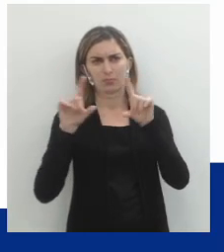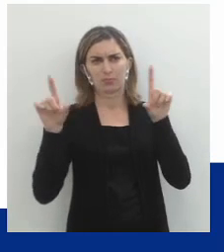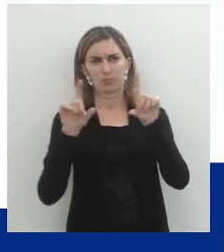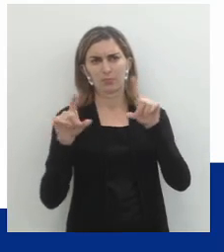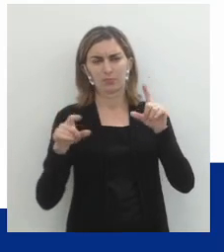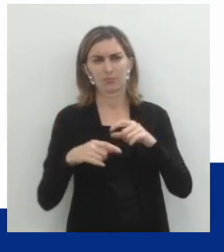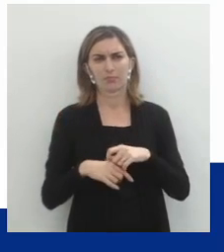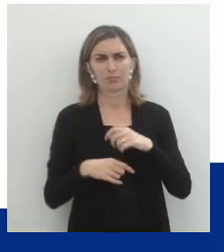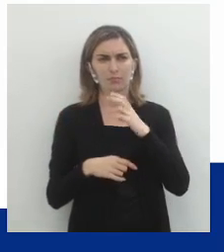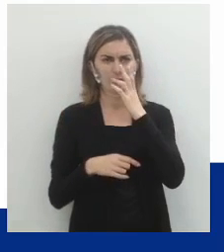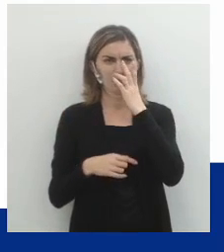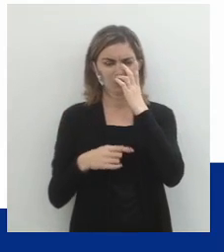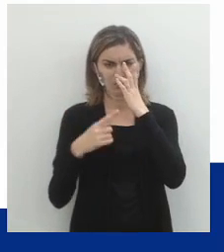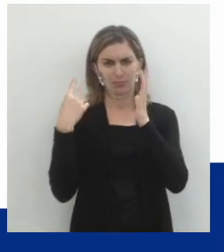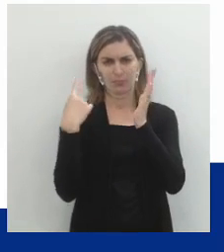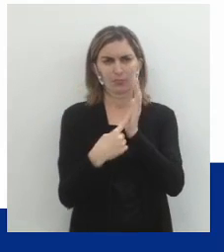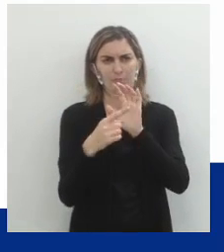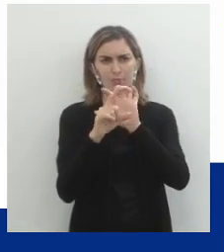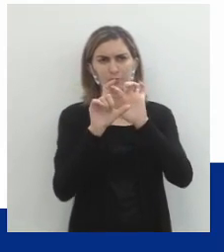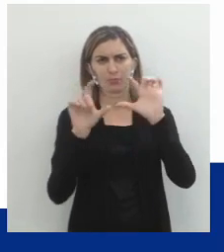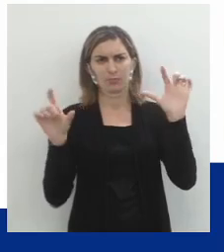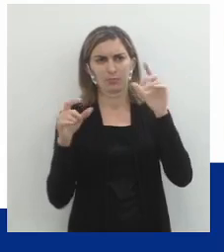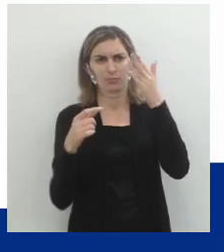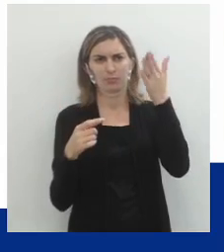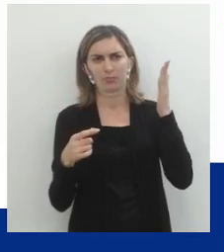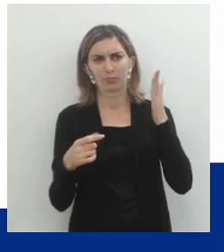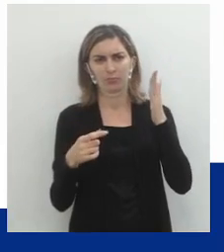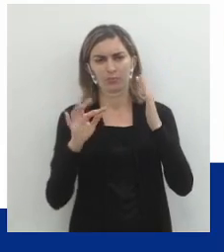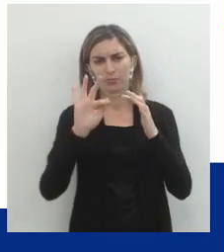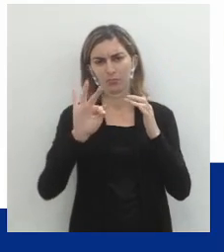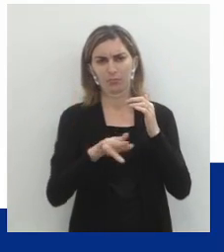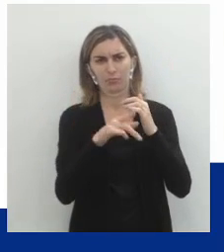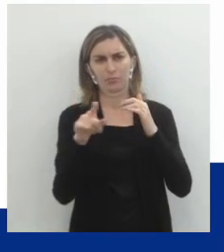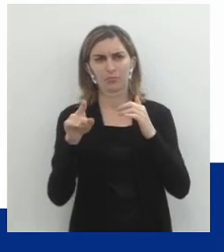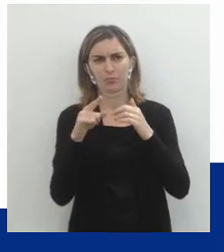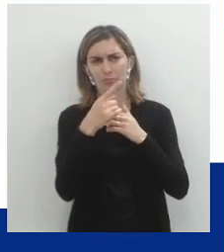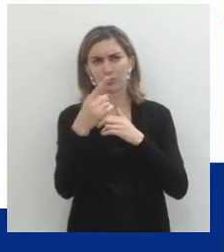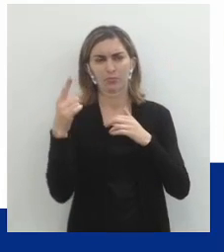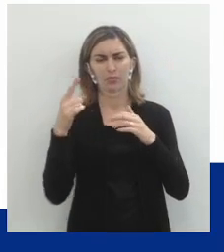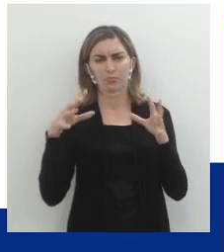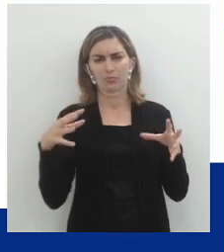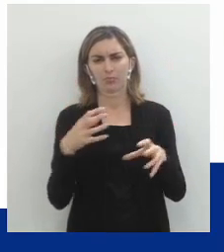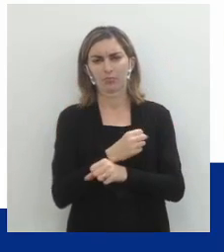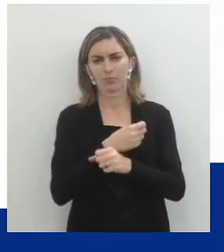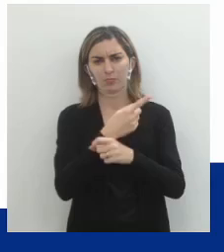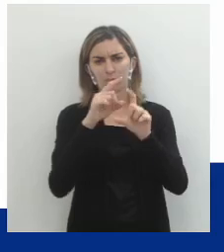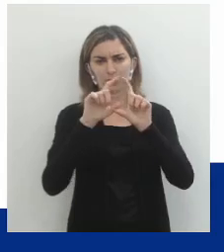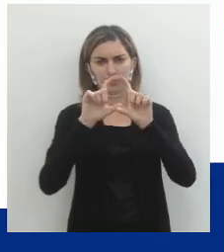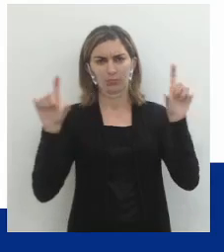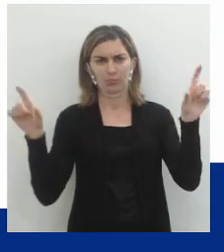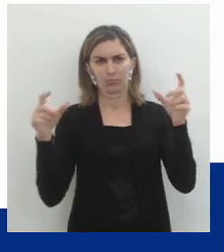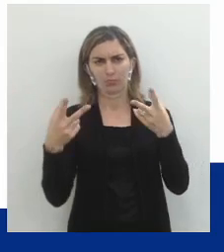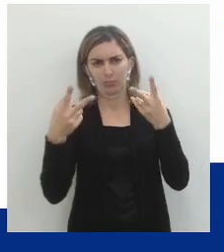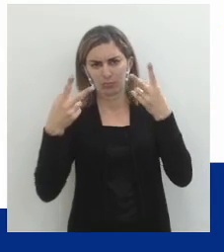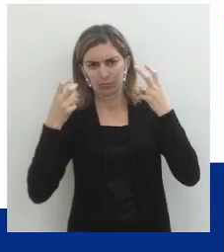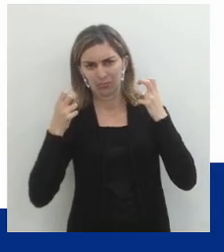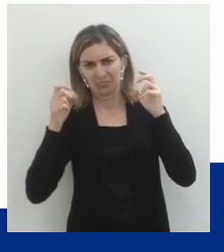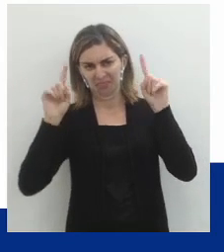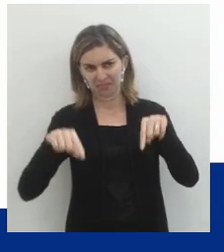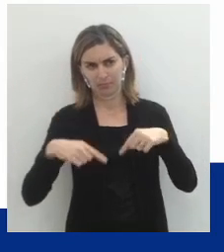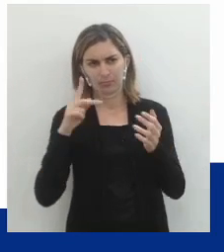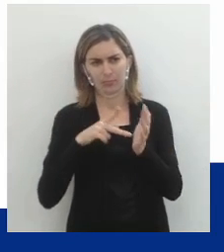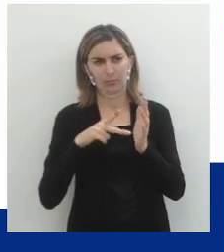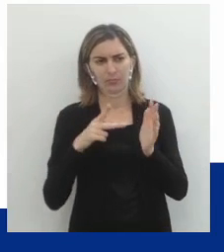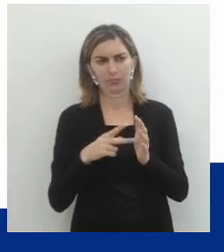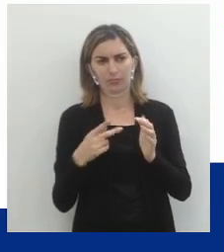bom? Olha, vou marcar até aqui para você. Essa é a função. O complemento dessa linha, você vai perceber que na